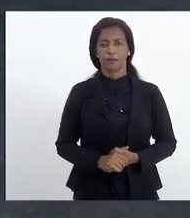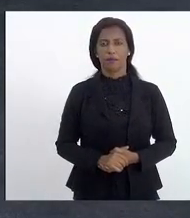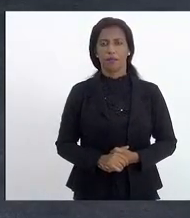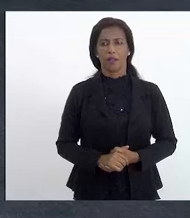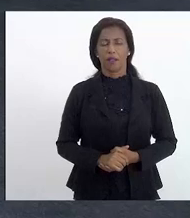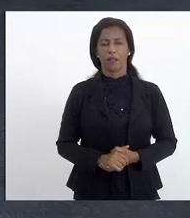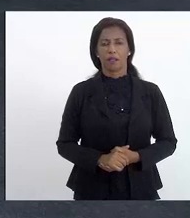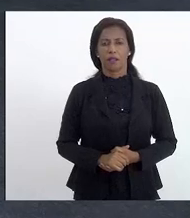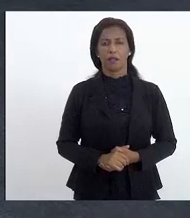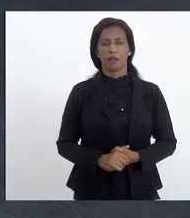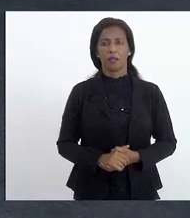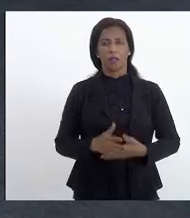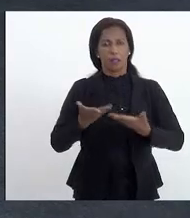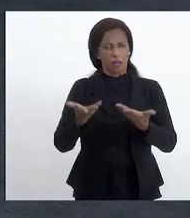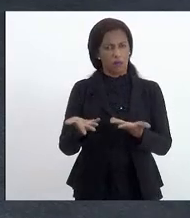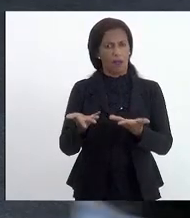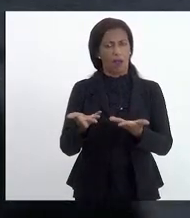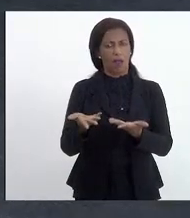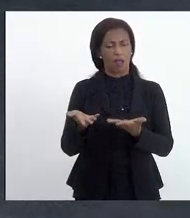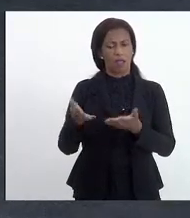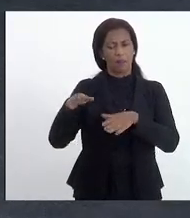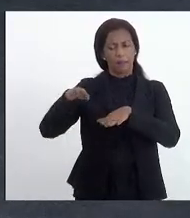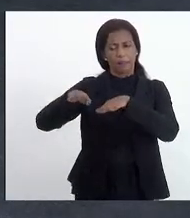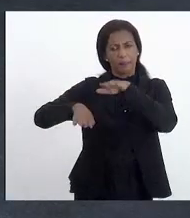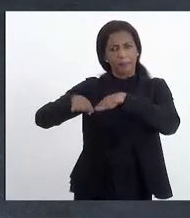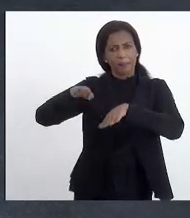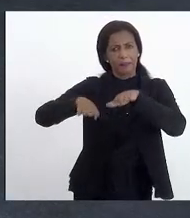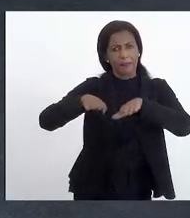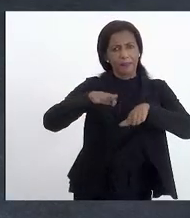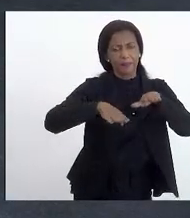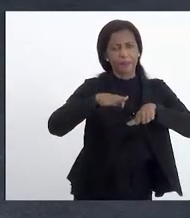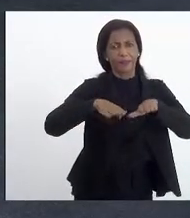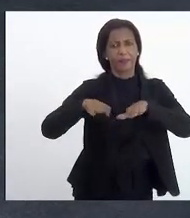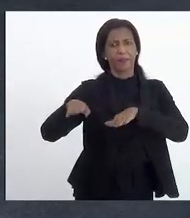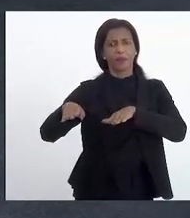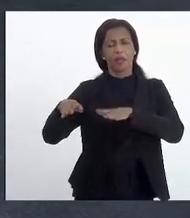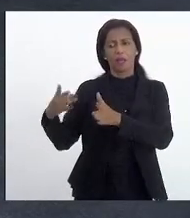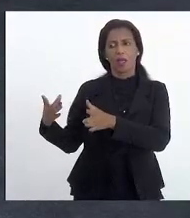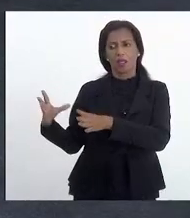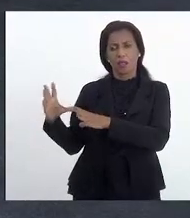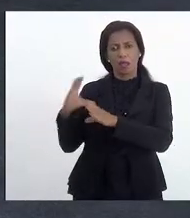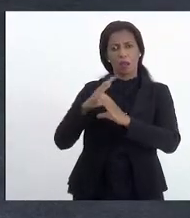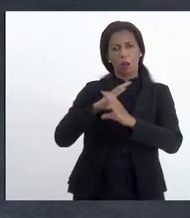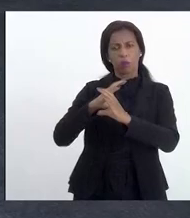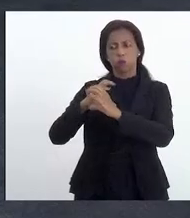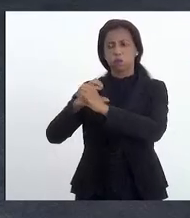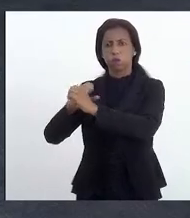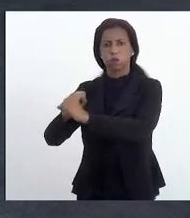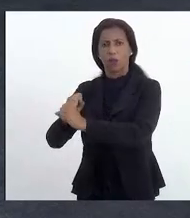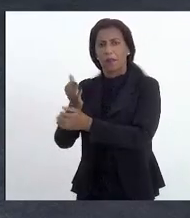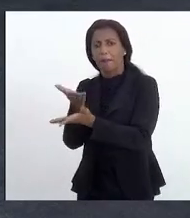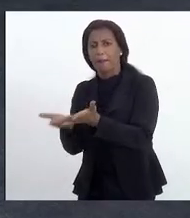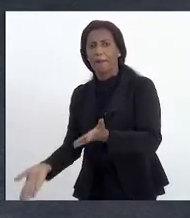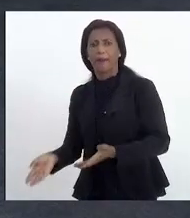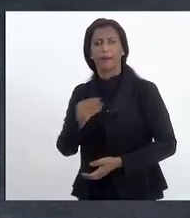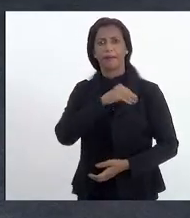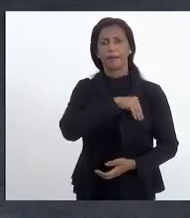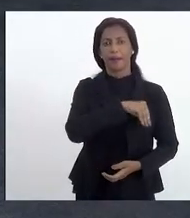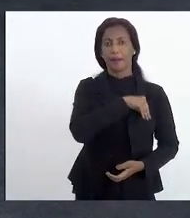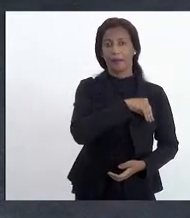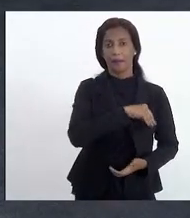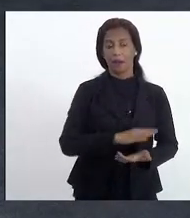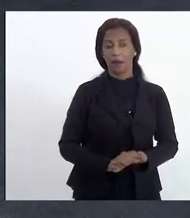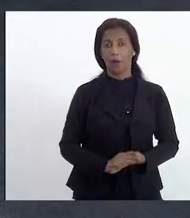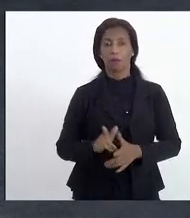mitigar, em boa medida, mas vai mitigar esse acúmulo de perdas salariais